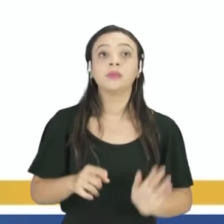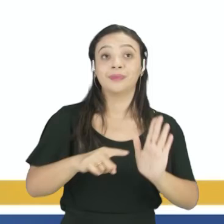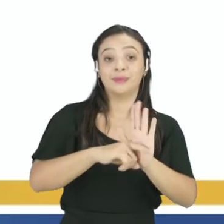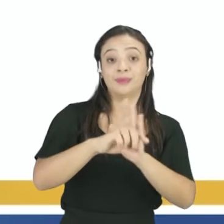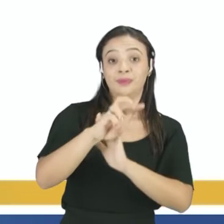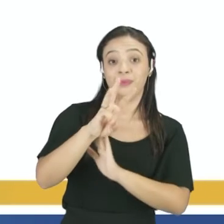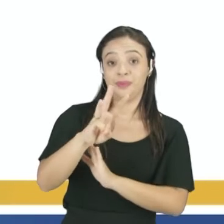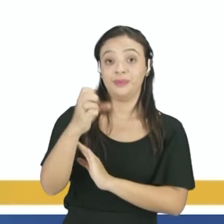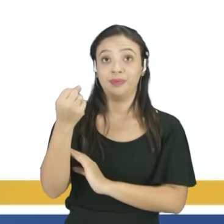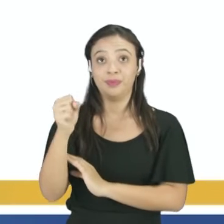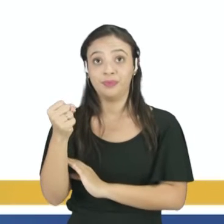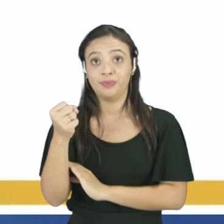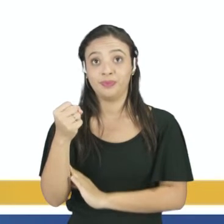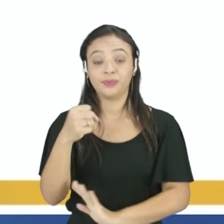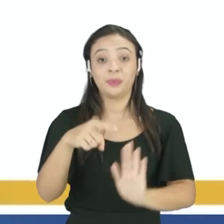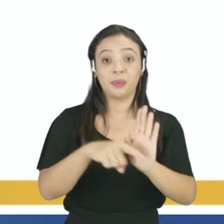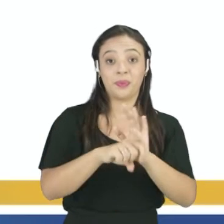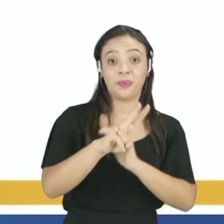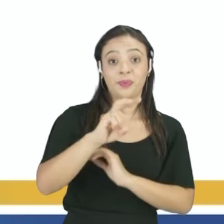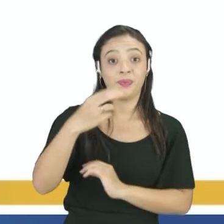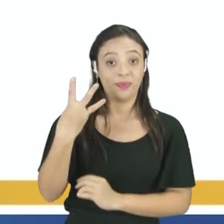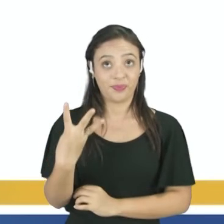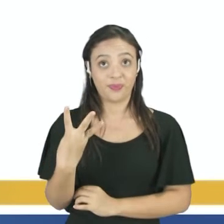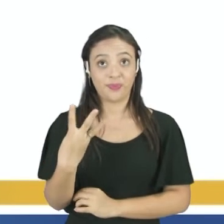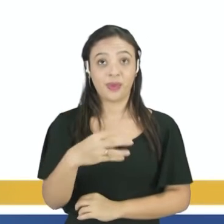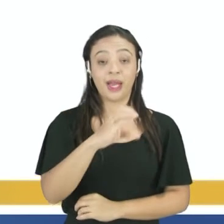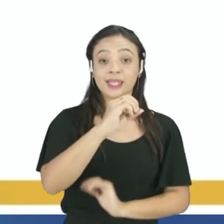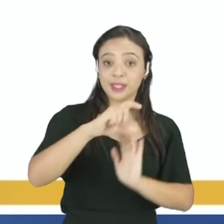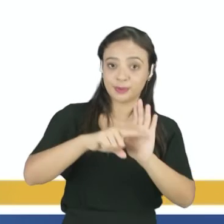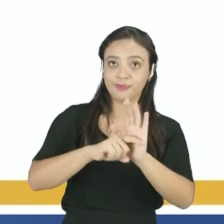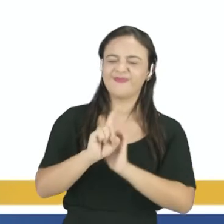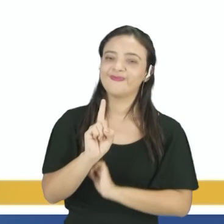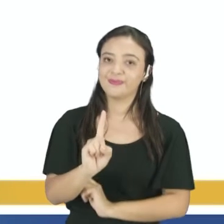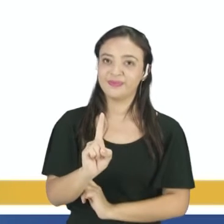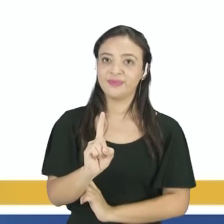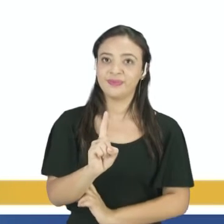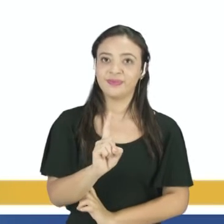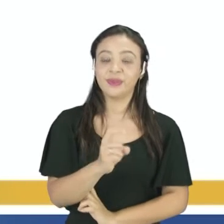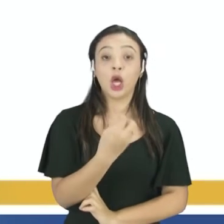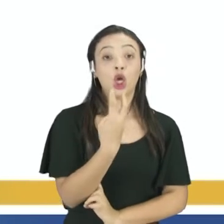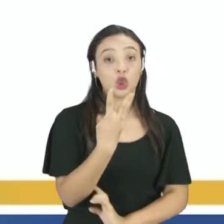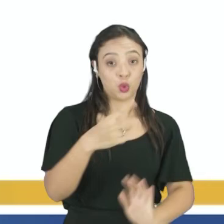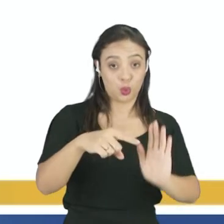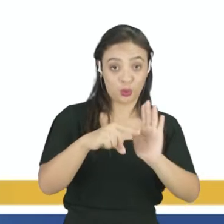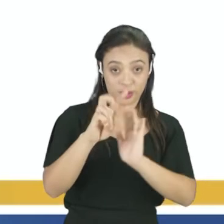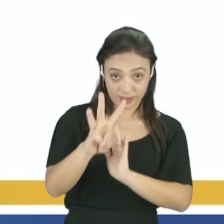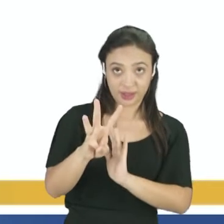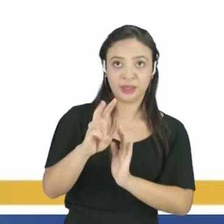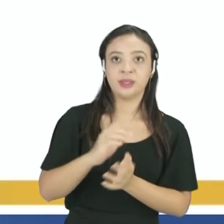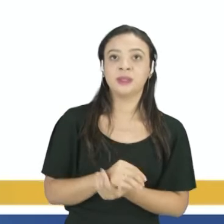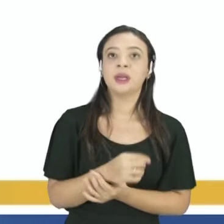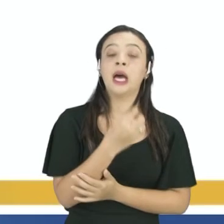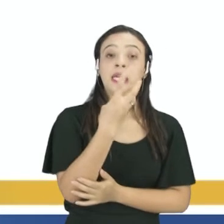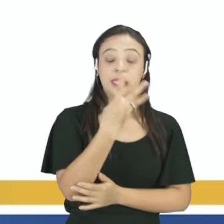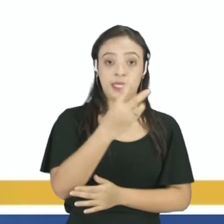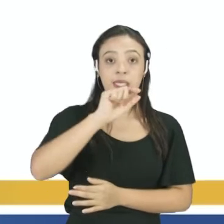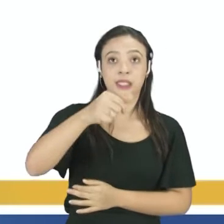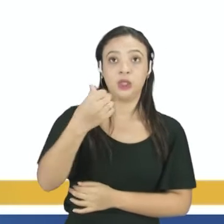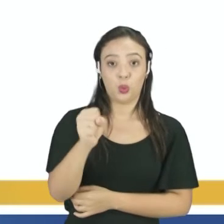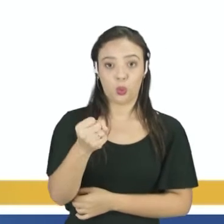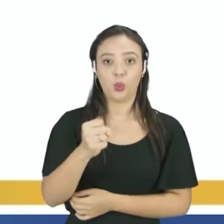8, menos 2 e 3, 0 e menos 1, 2 e 3 e 3 e